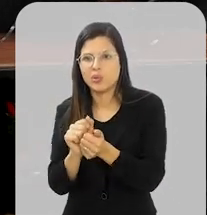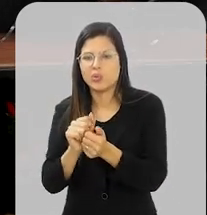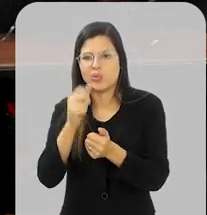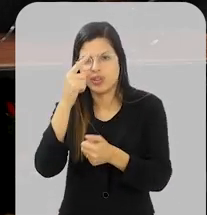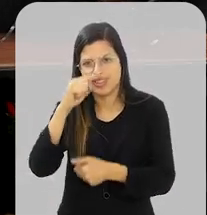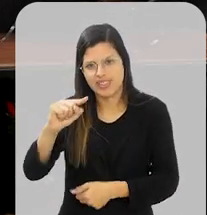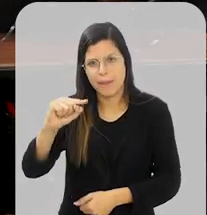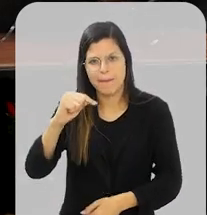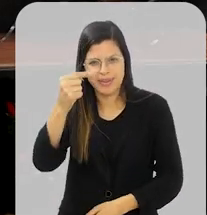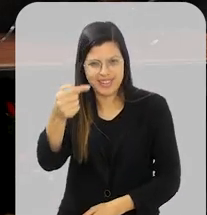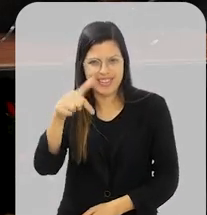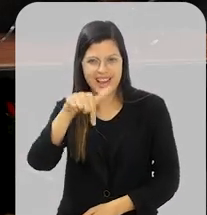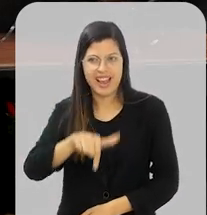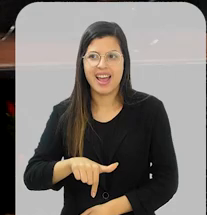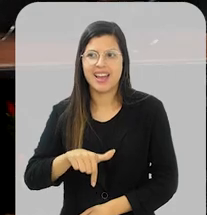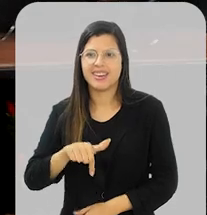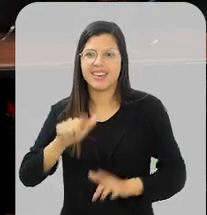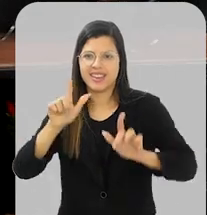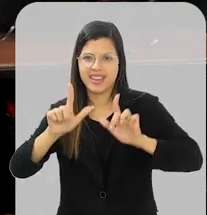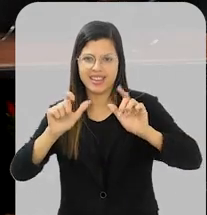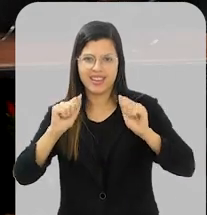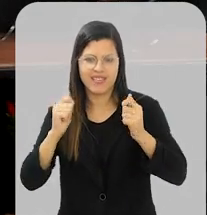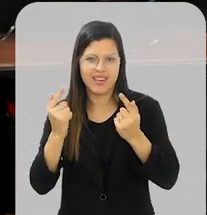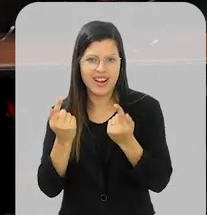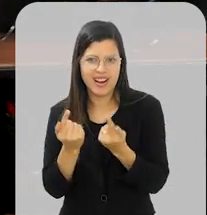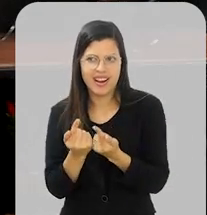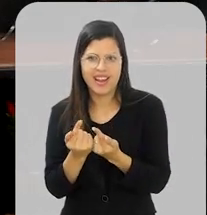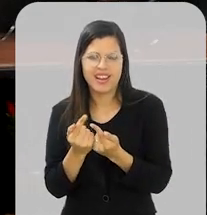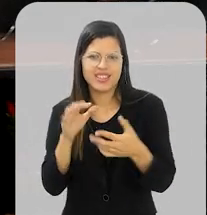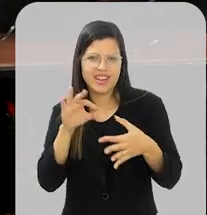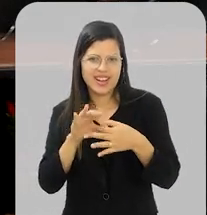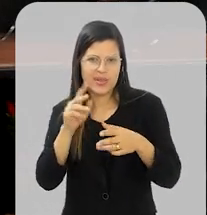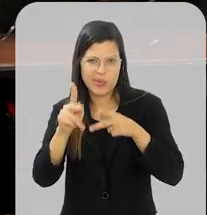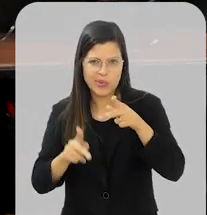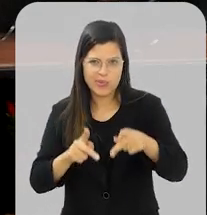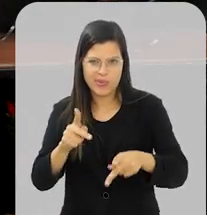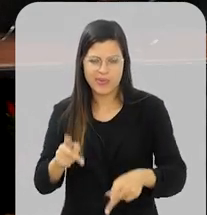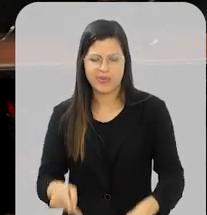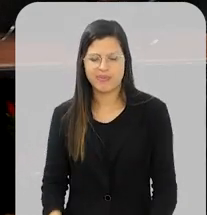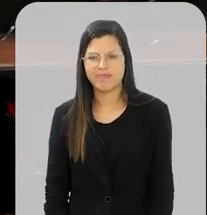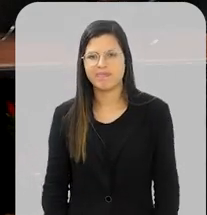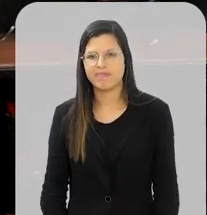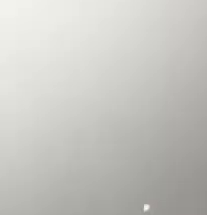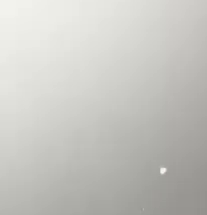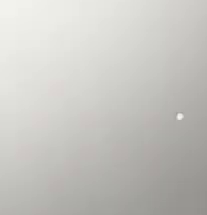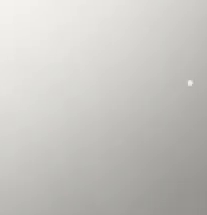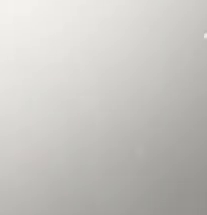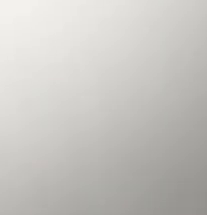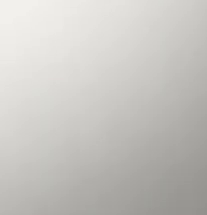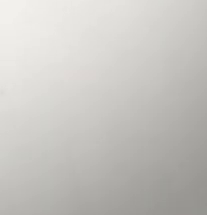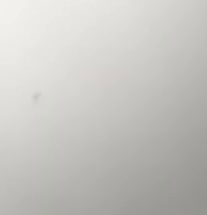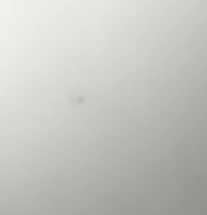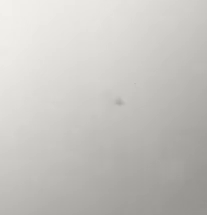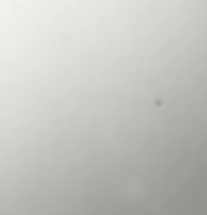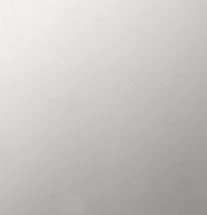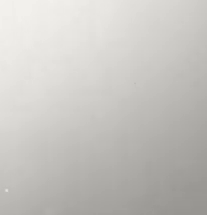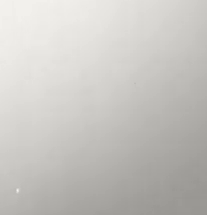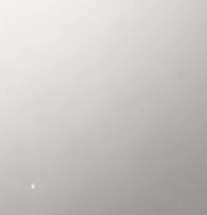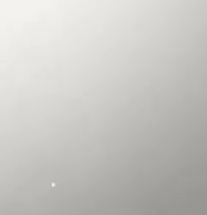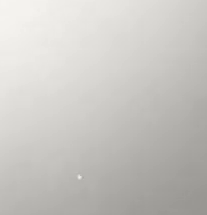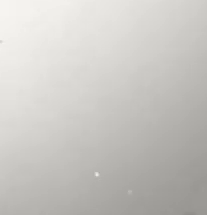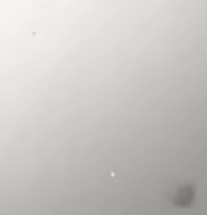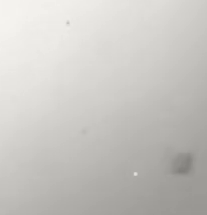estar conosco na próxima semana aqui na TV Alerj, canal do povo.